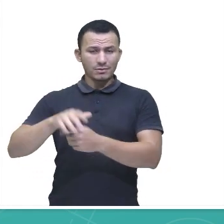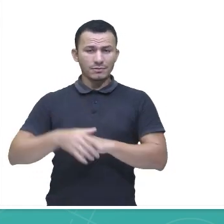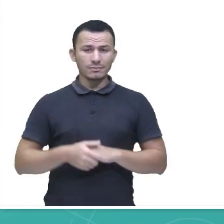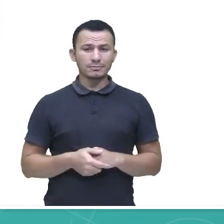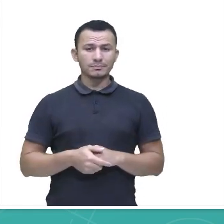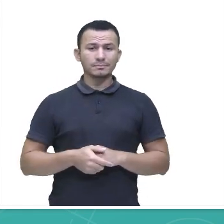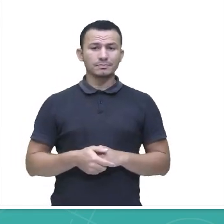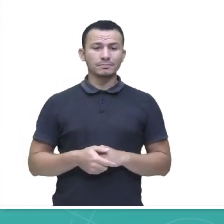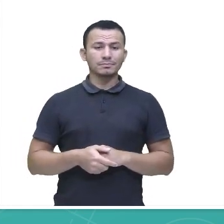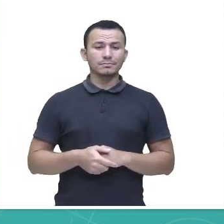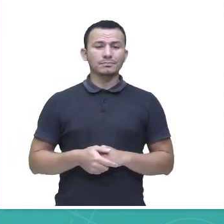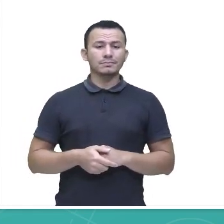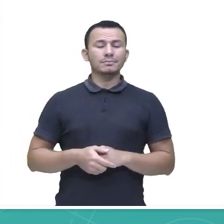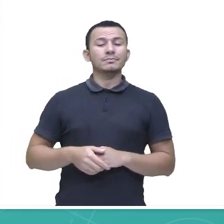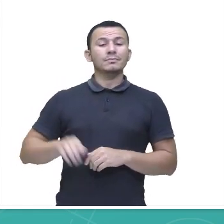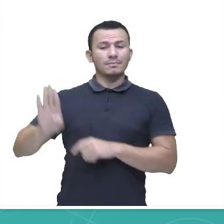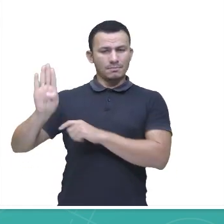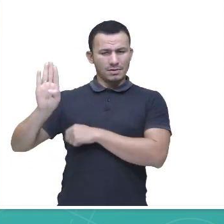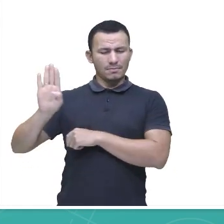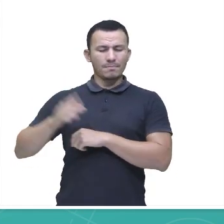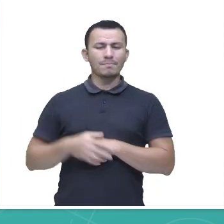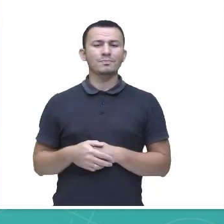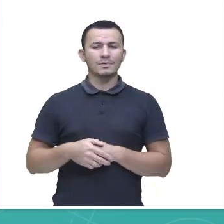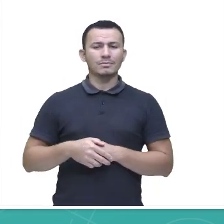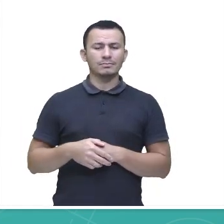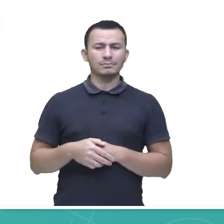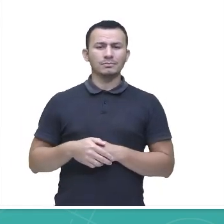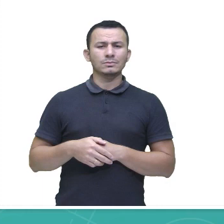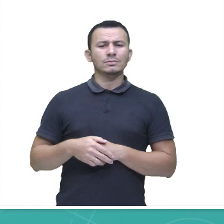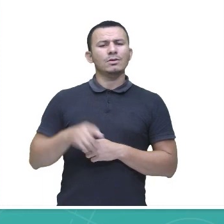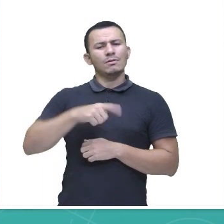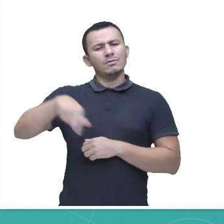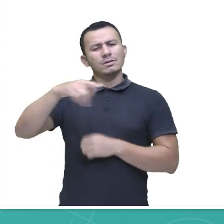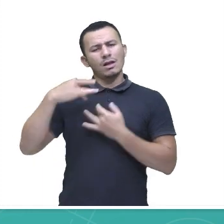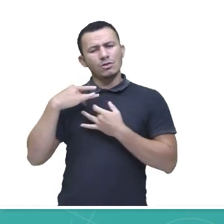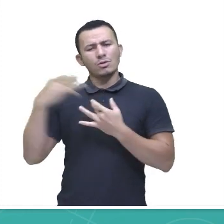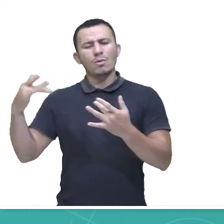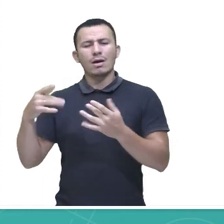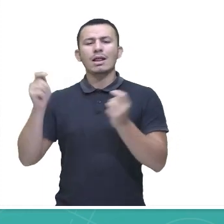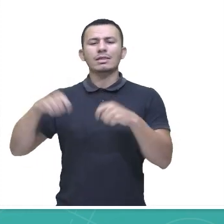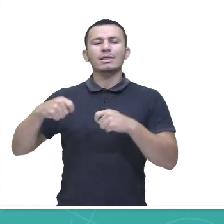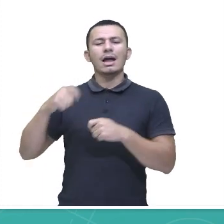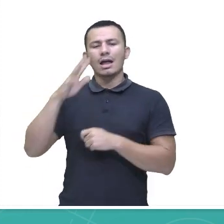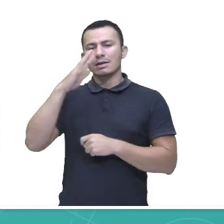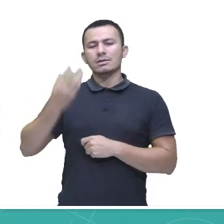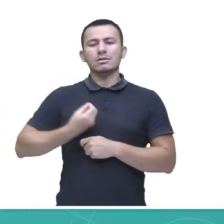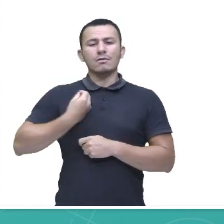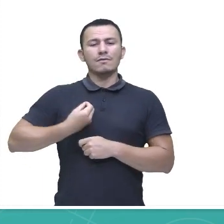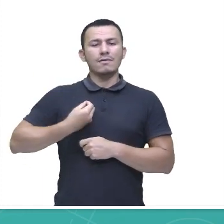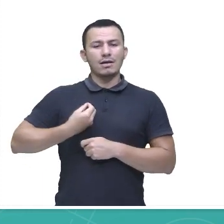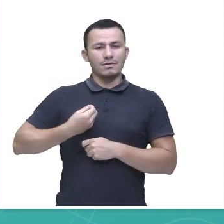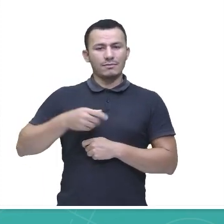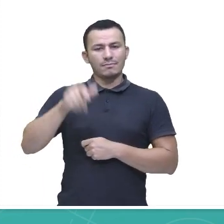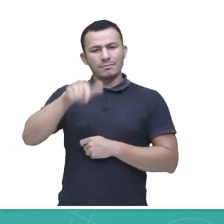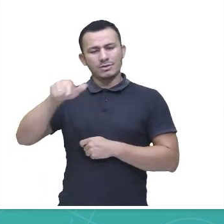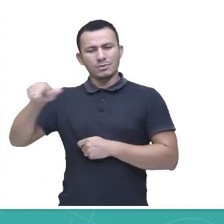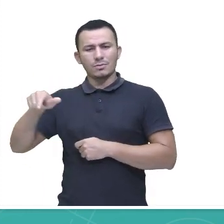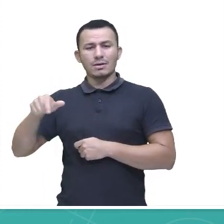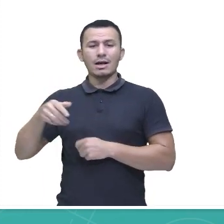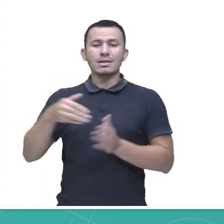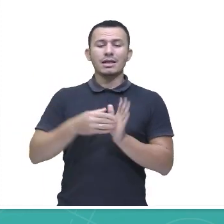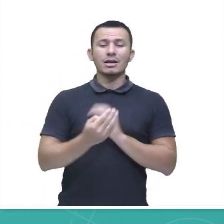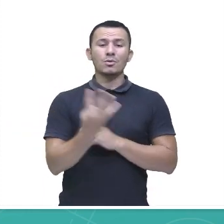B. Cada doação pode salvar a vida de até 4 pessoas. Pessoas, você já sabe que é substantivo. A